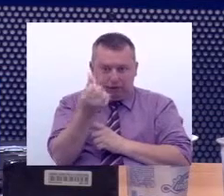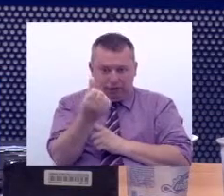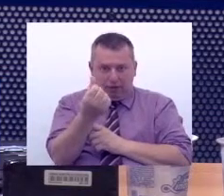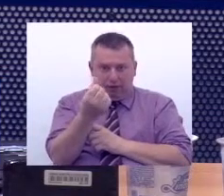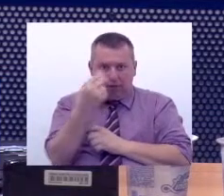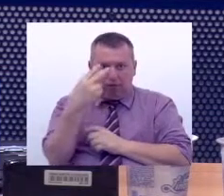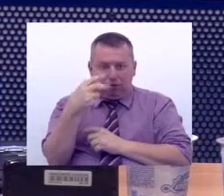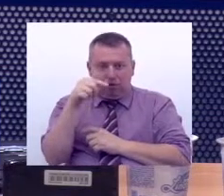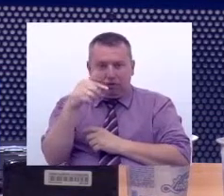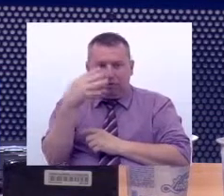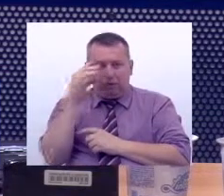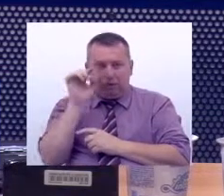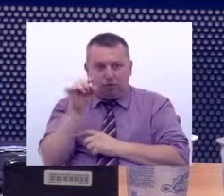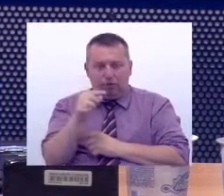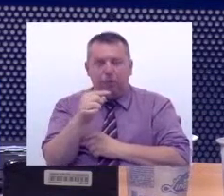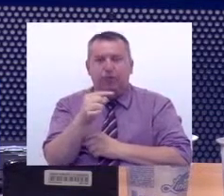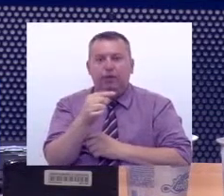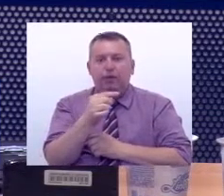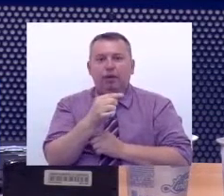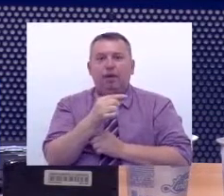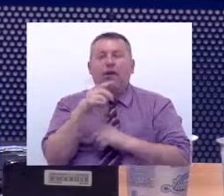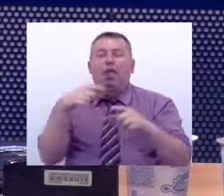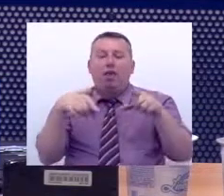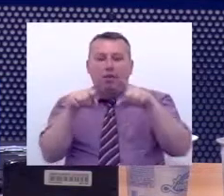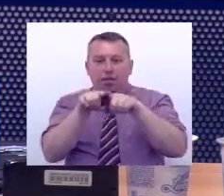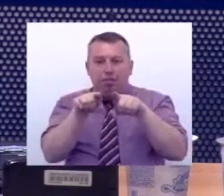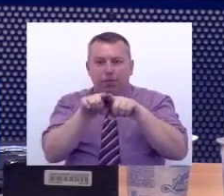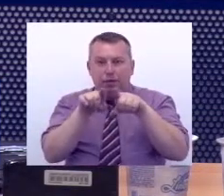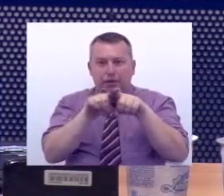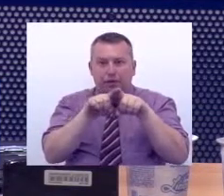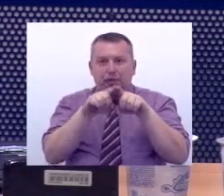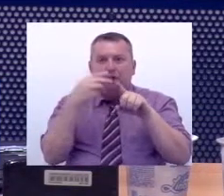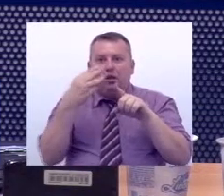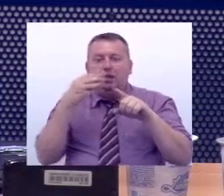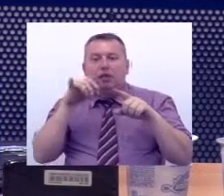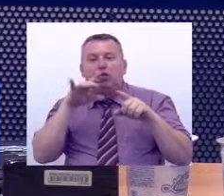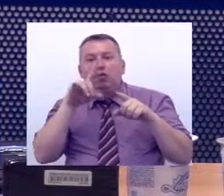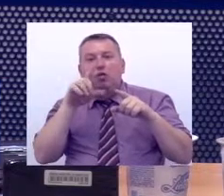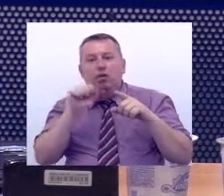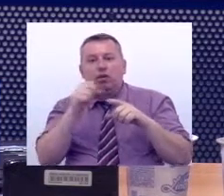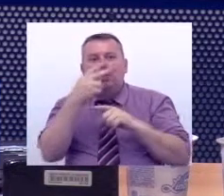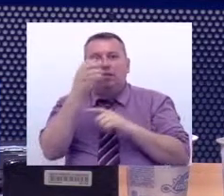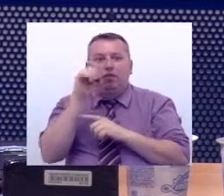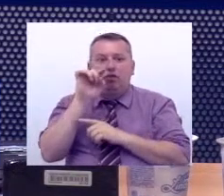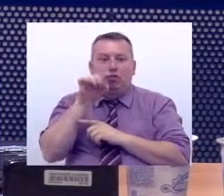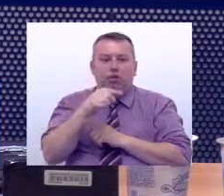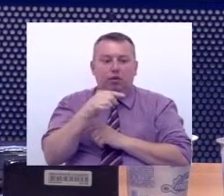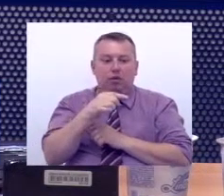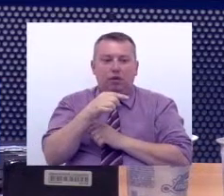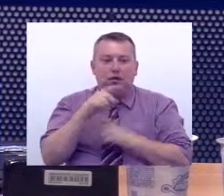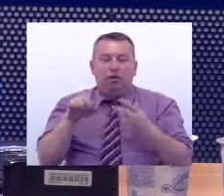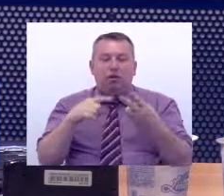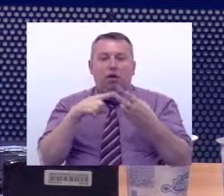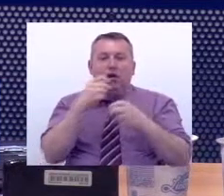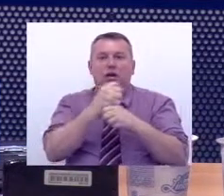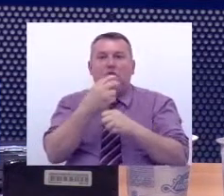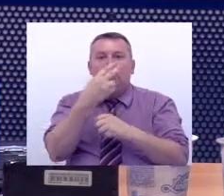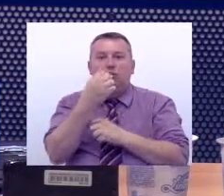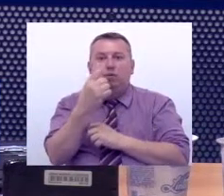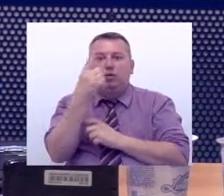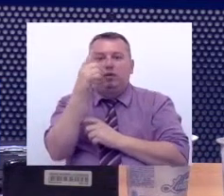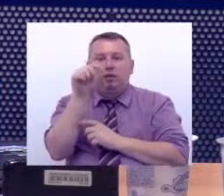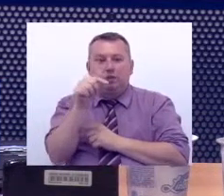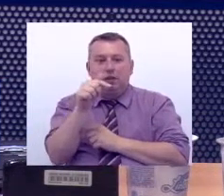R$57.274.000, contrapartida do município também, R$3.020.000, 2017,